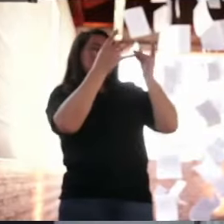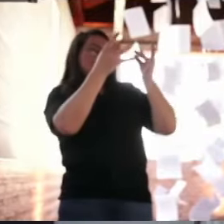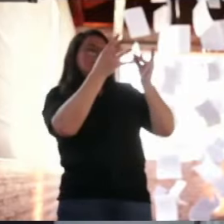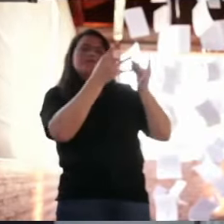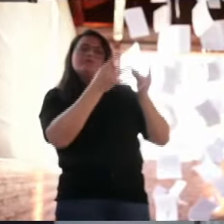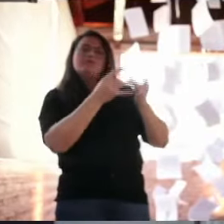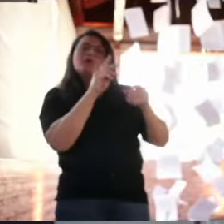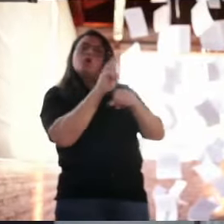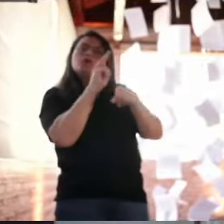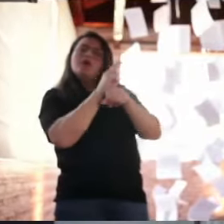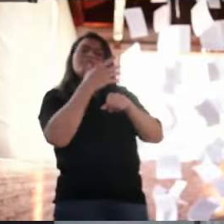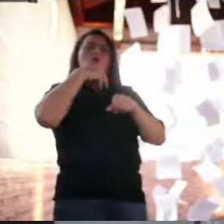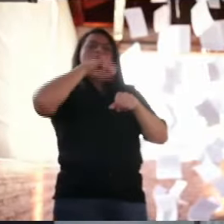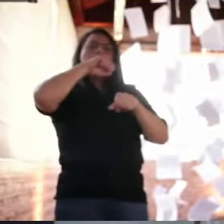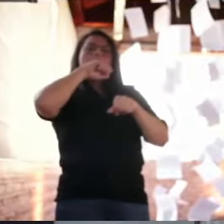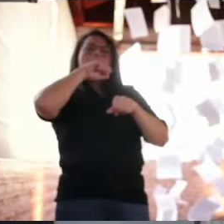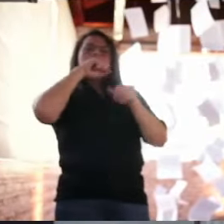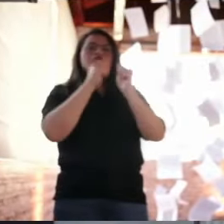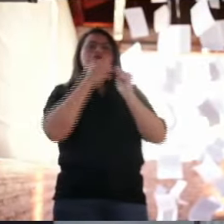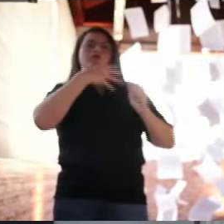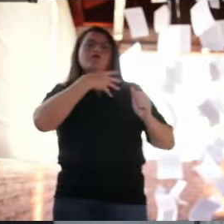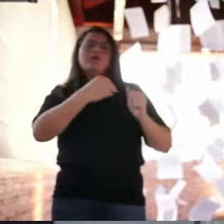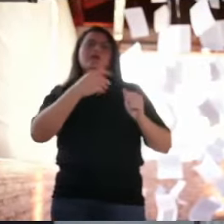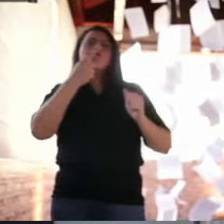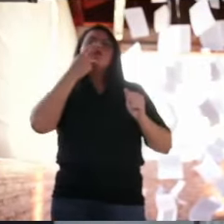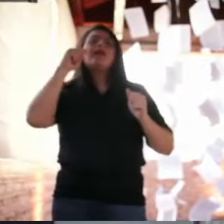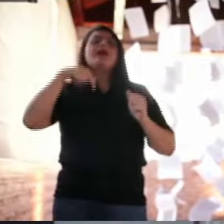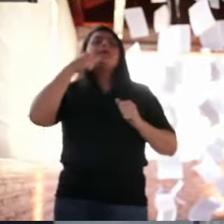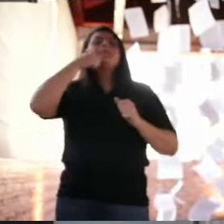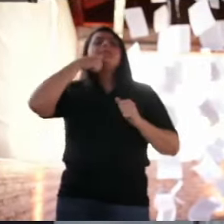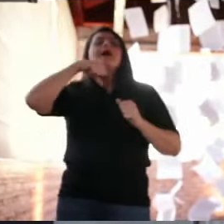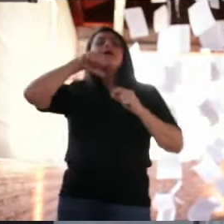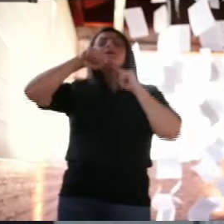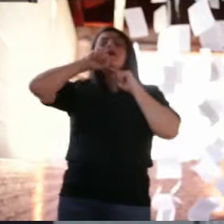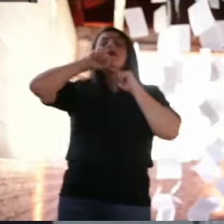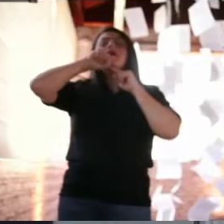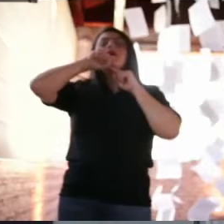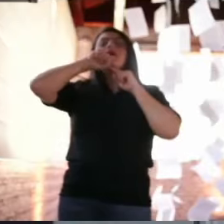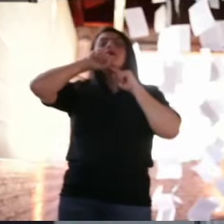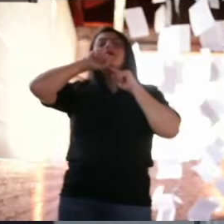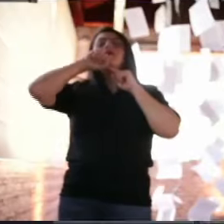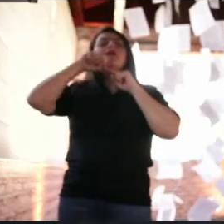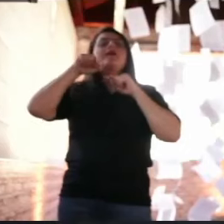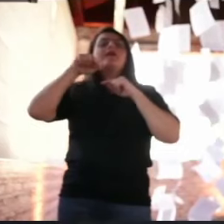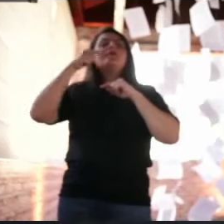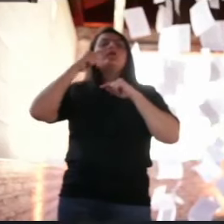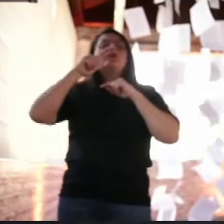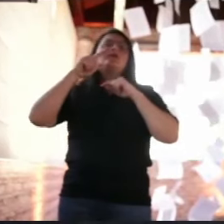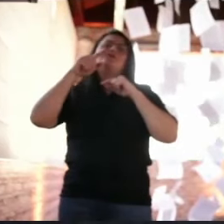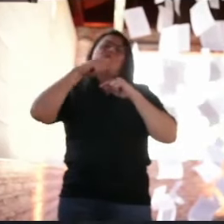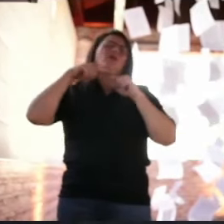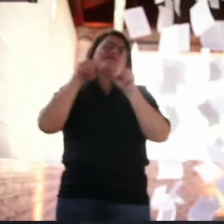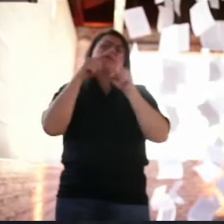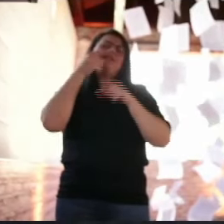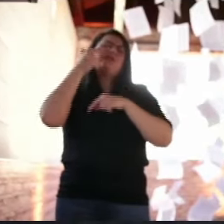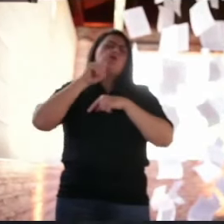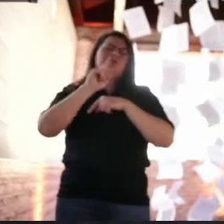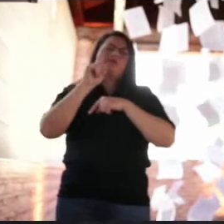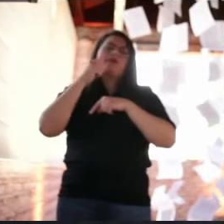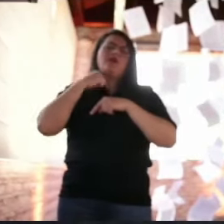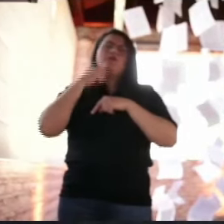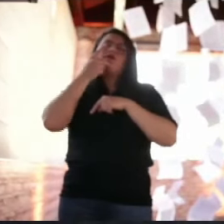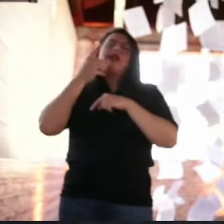cuidado dos homens com os filhos ela chama de materno ela não consegue e também nós não conseguimos tá não